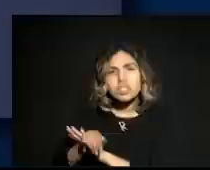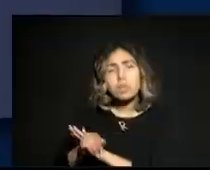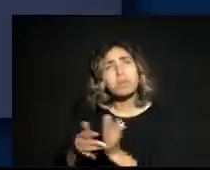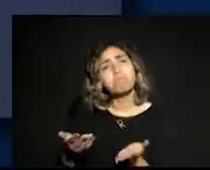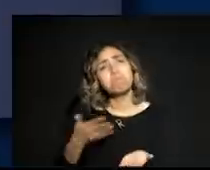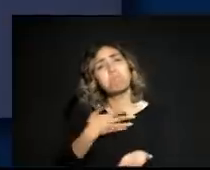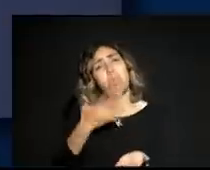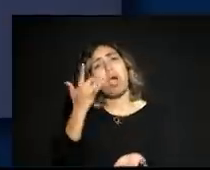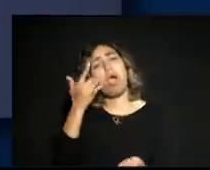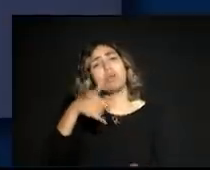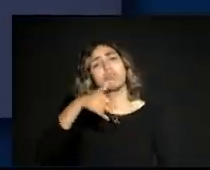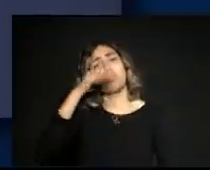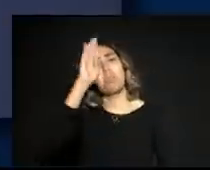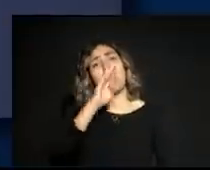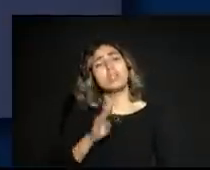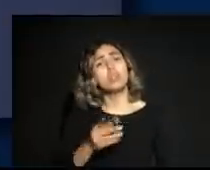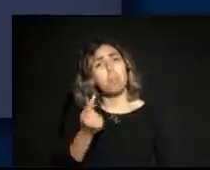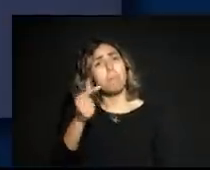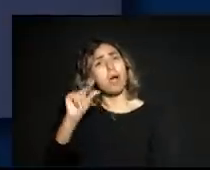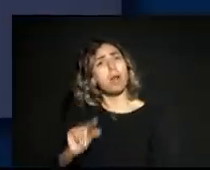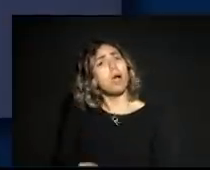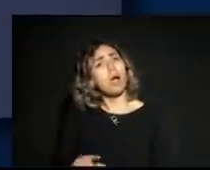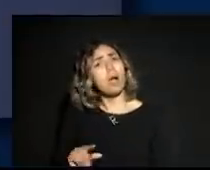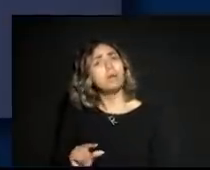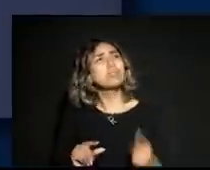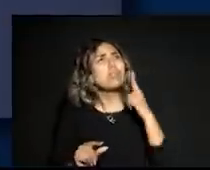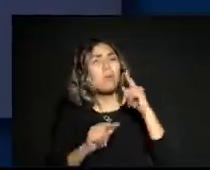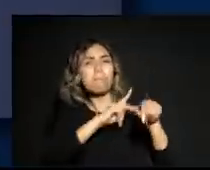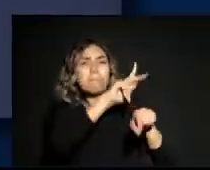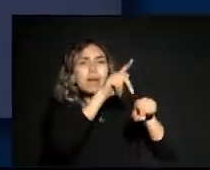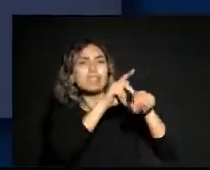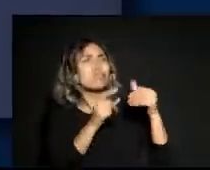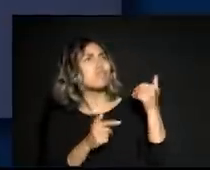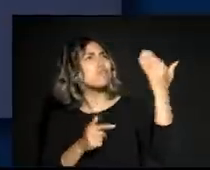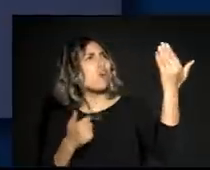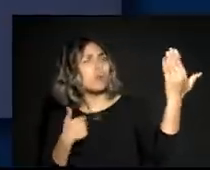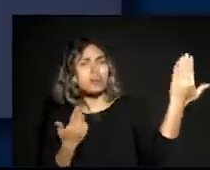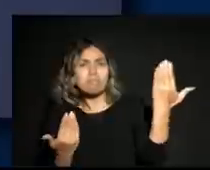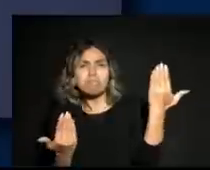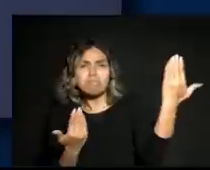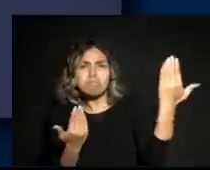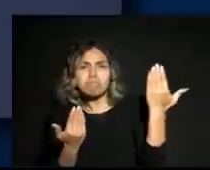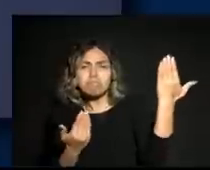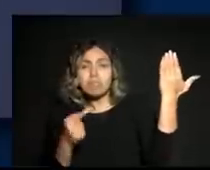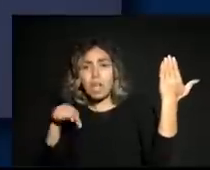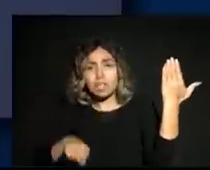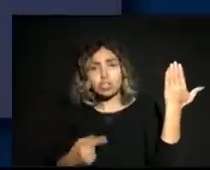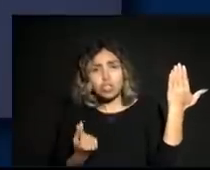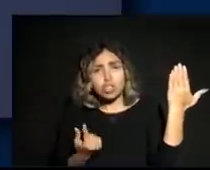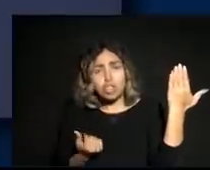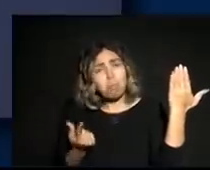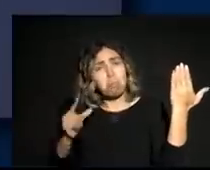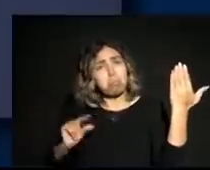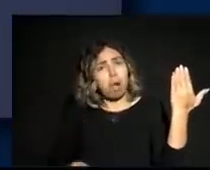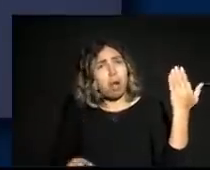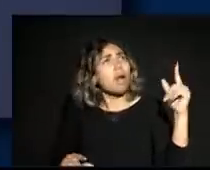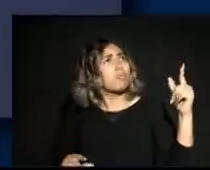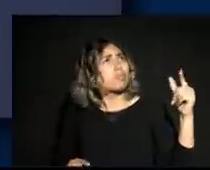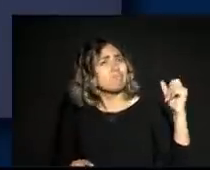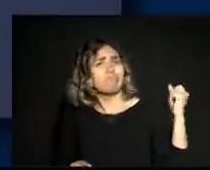barato de uma certa maneira comparado com ativos internacionais na moeda tá barata os ativos